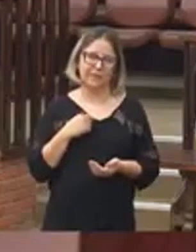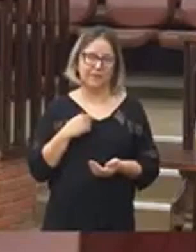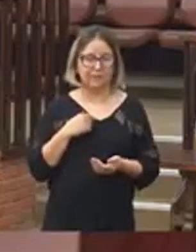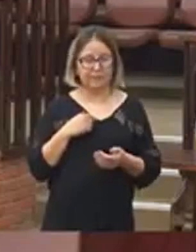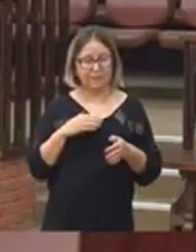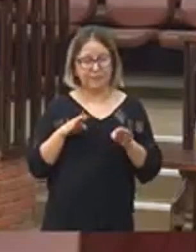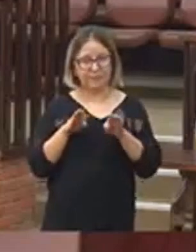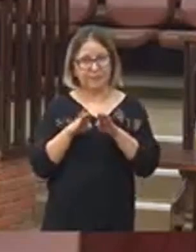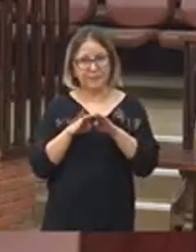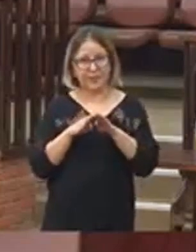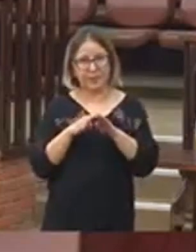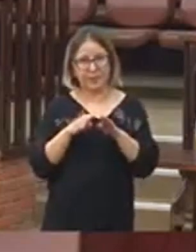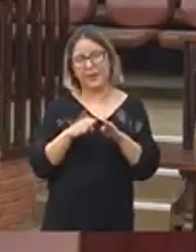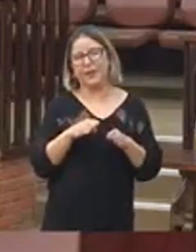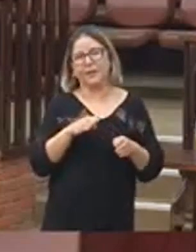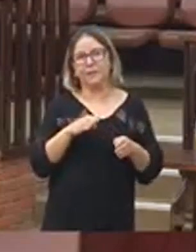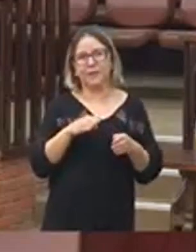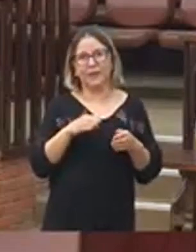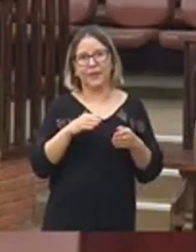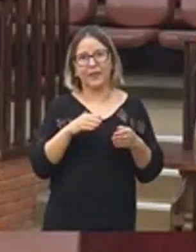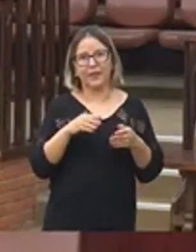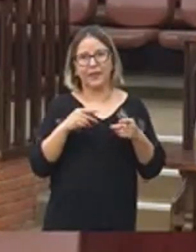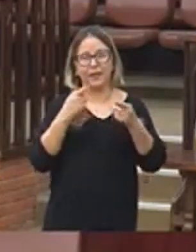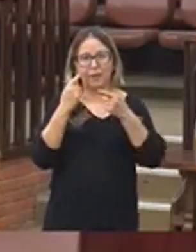literatura. E